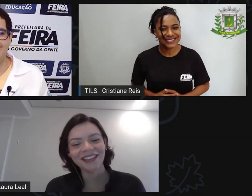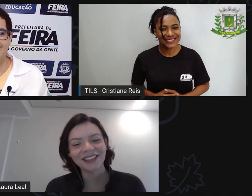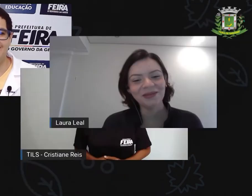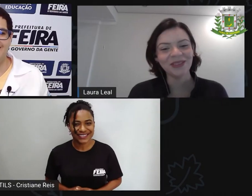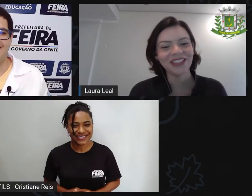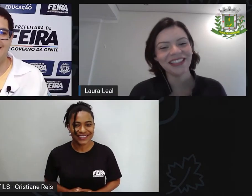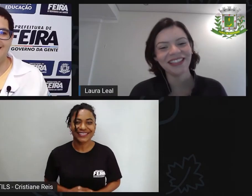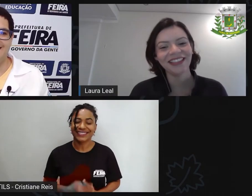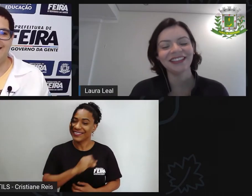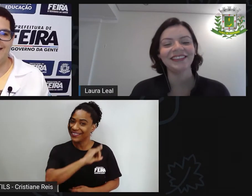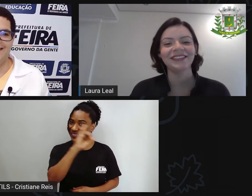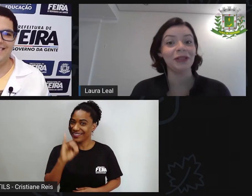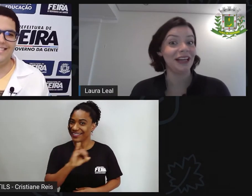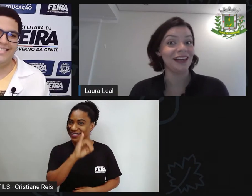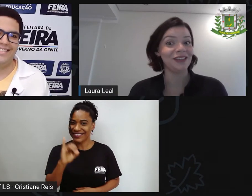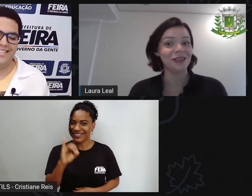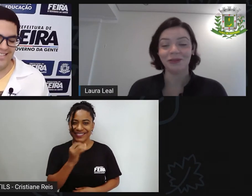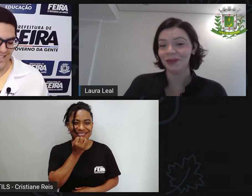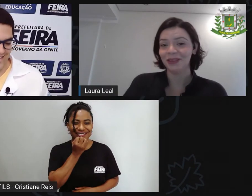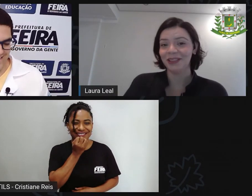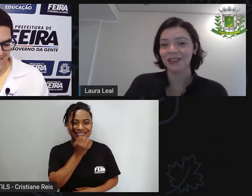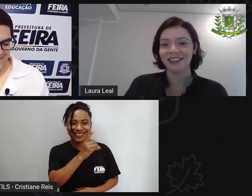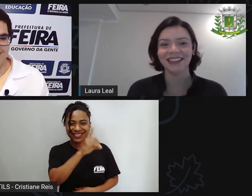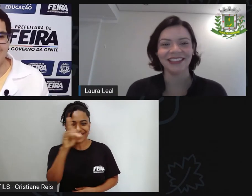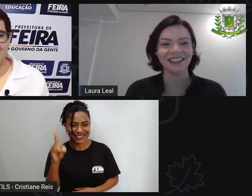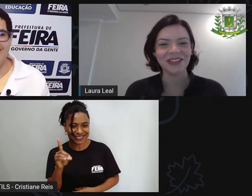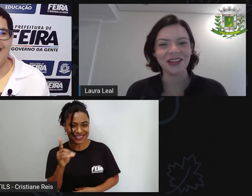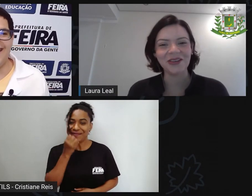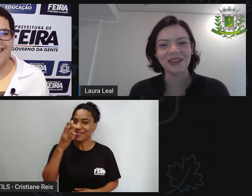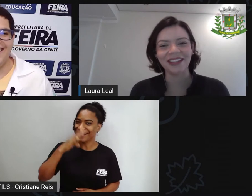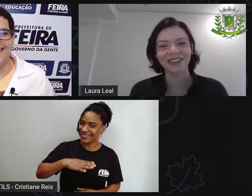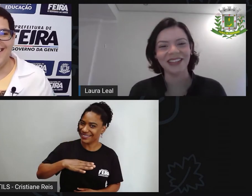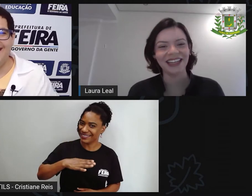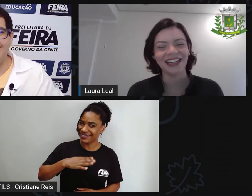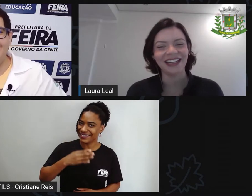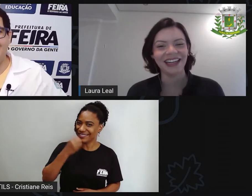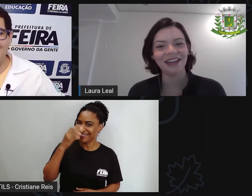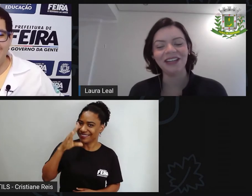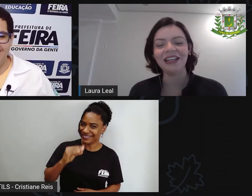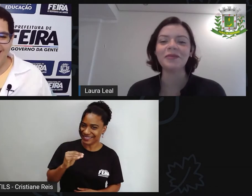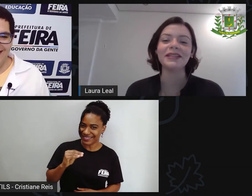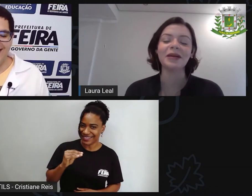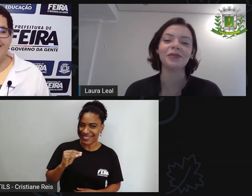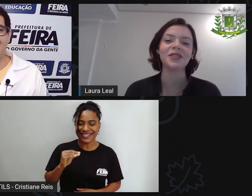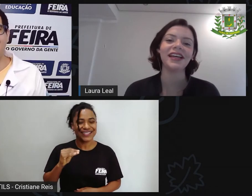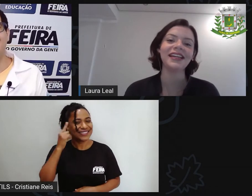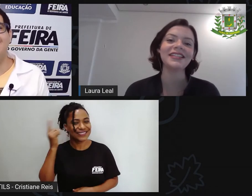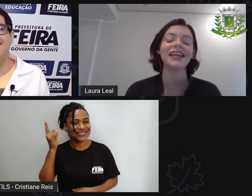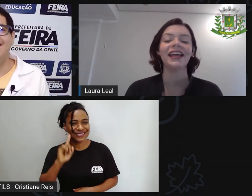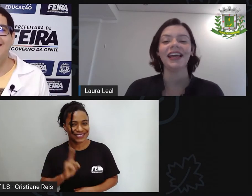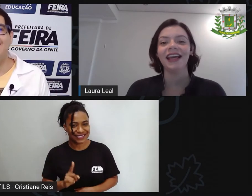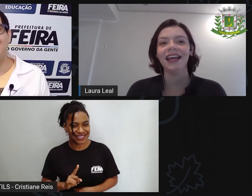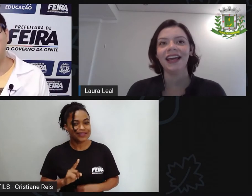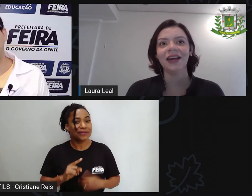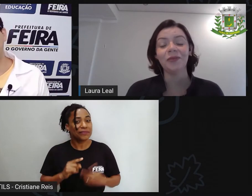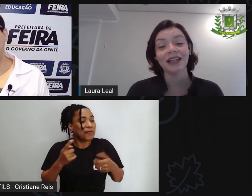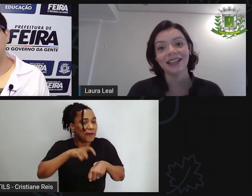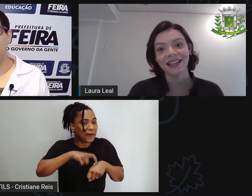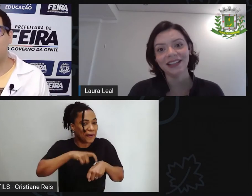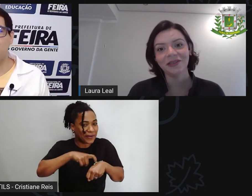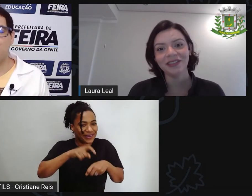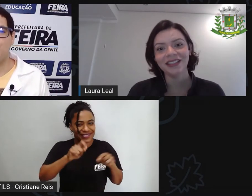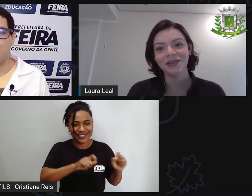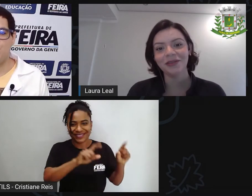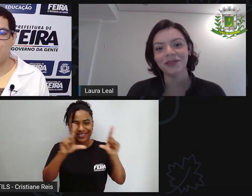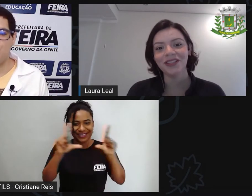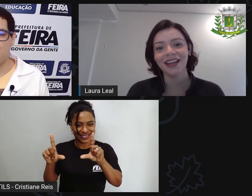Oi, gente, bom dia, boa tarde, boa noite. Ainda não sei quando é que a aulinha vai passar para vocês. É um